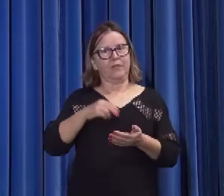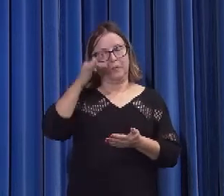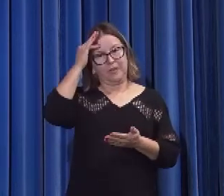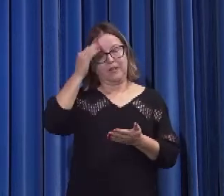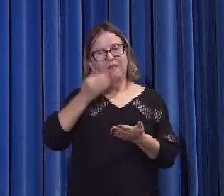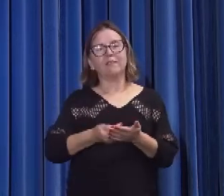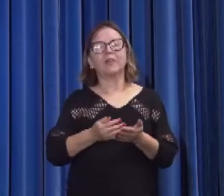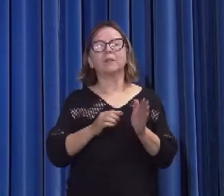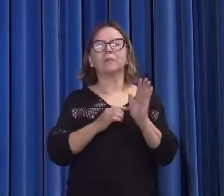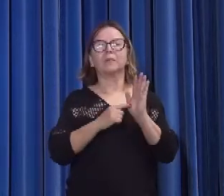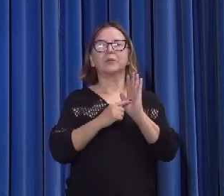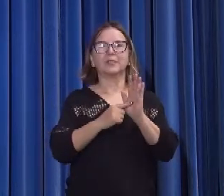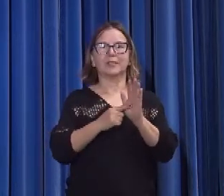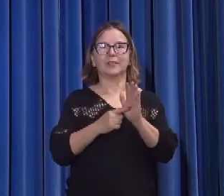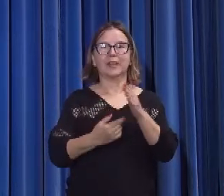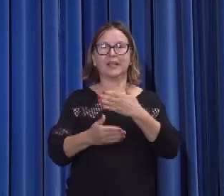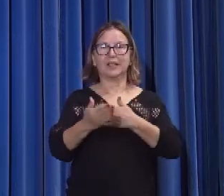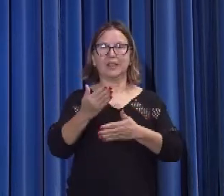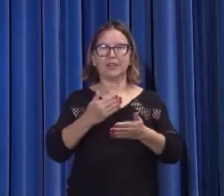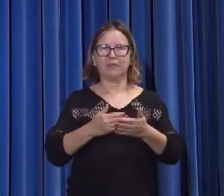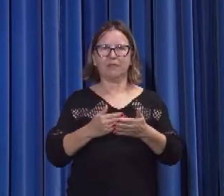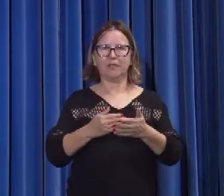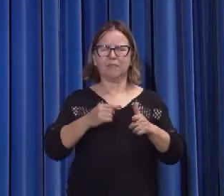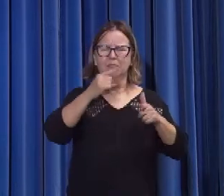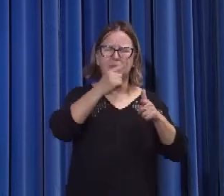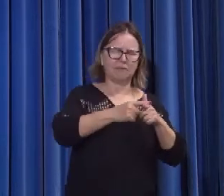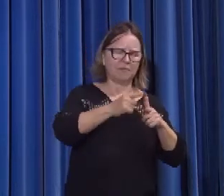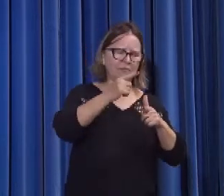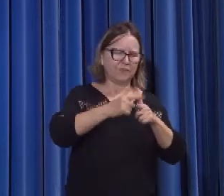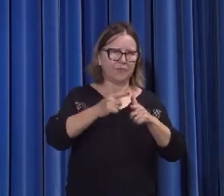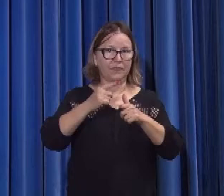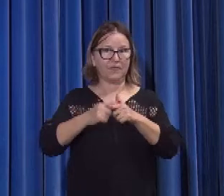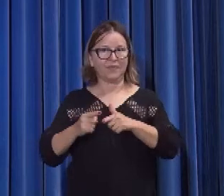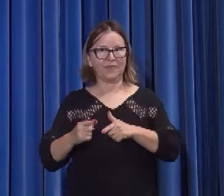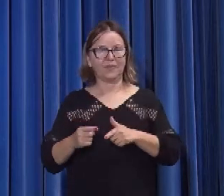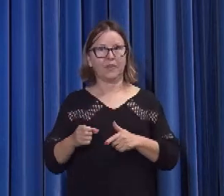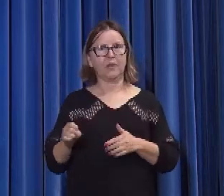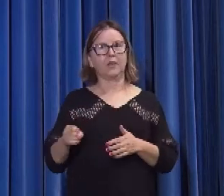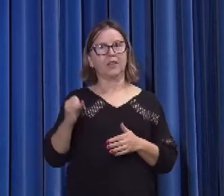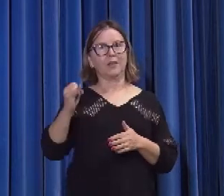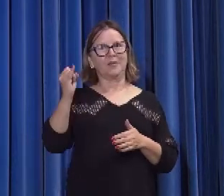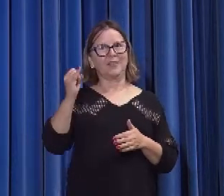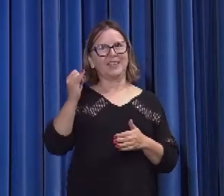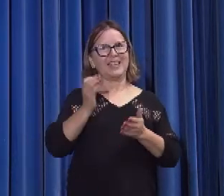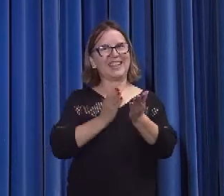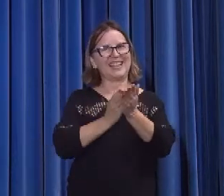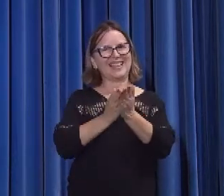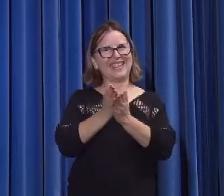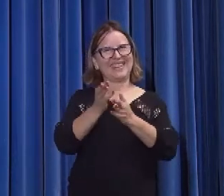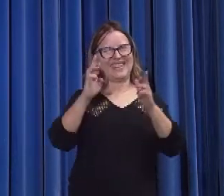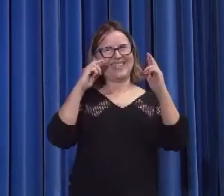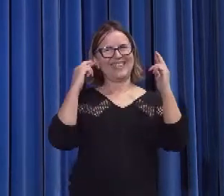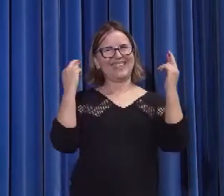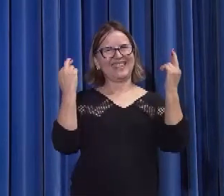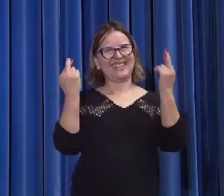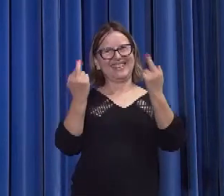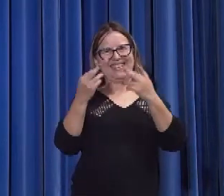que, através de muitas tribulações, nos importa entrar no reino de